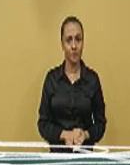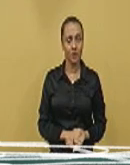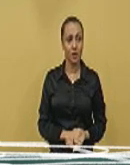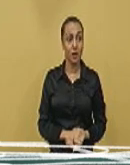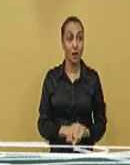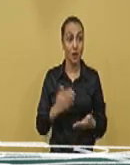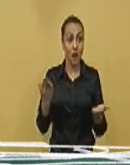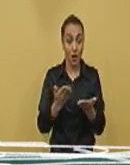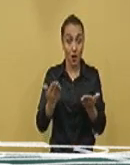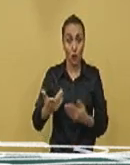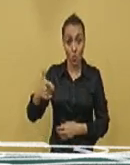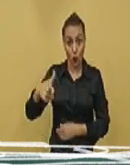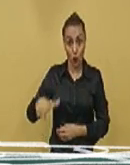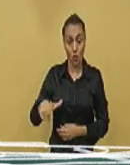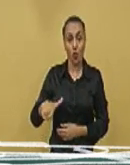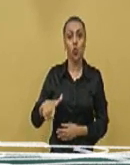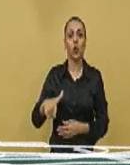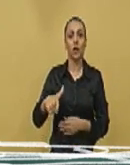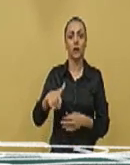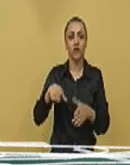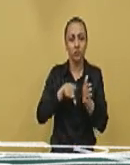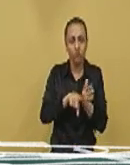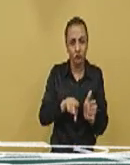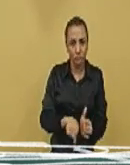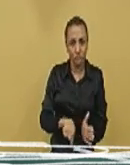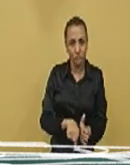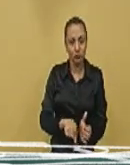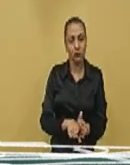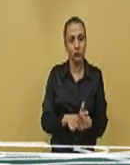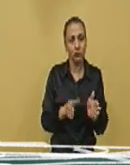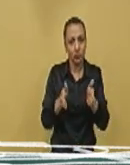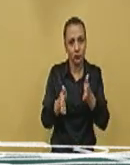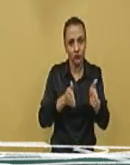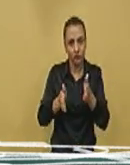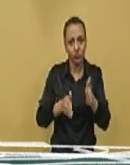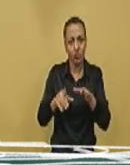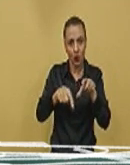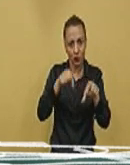Faremos mais uma sequência, então, de rodadas, seguindo a ordem já sorteada.